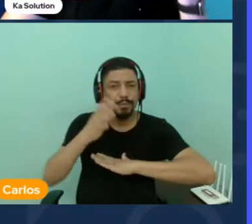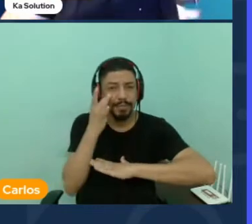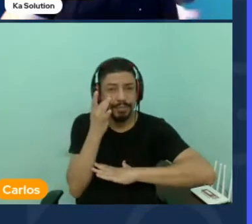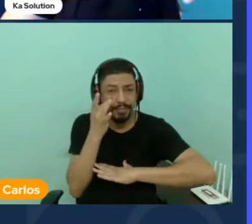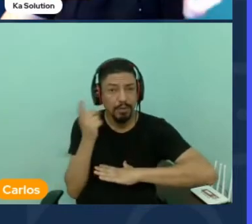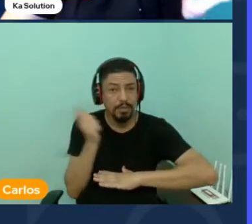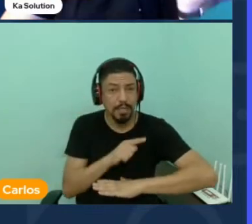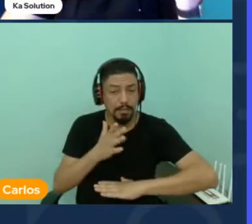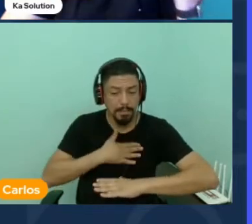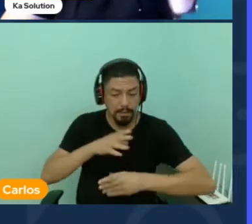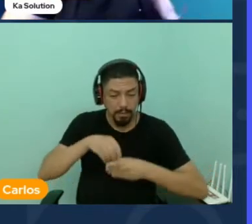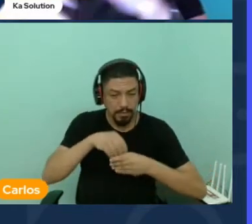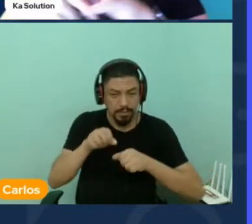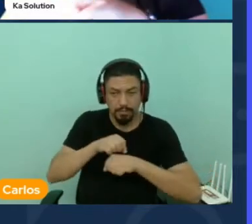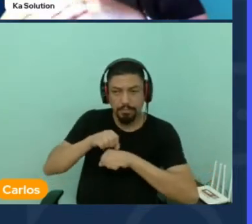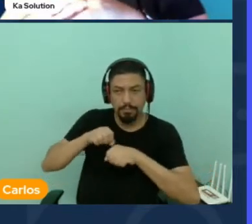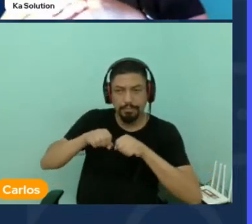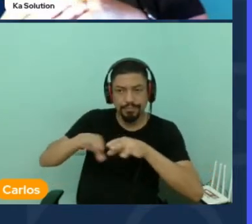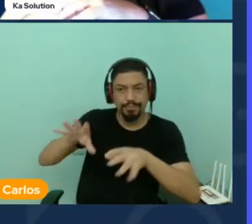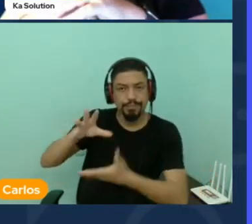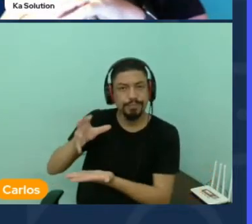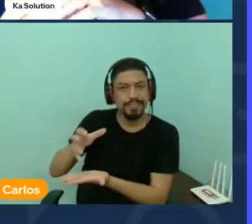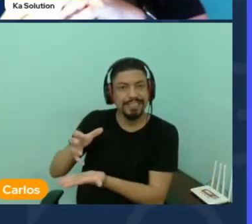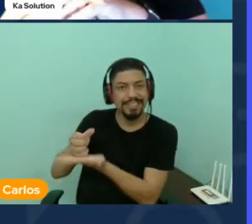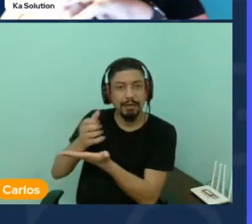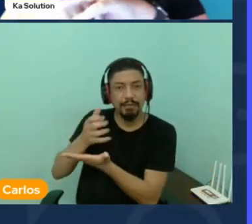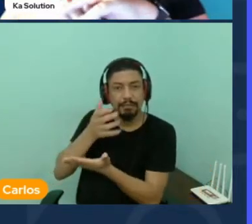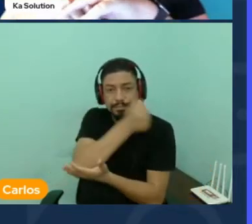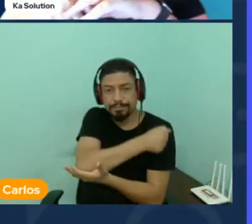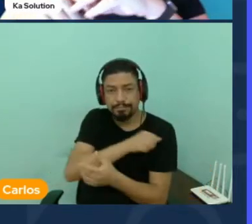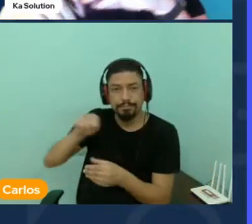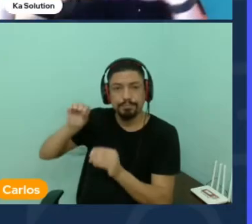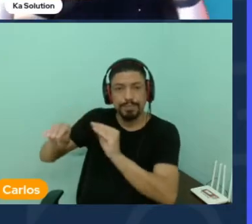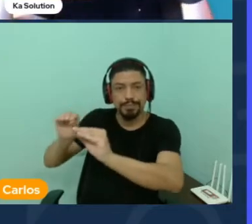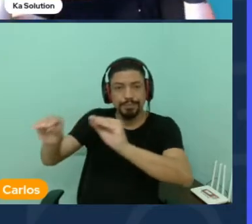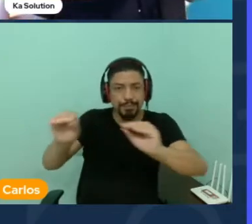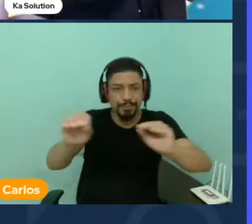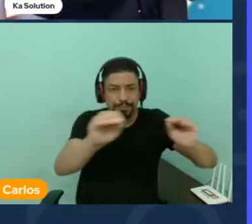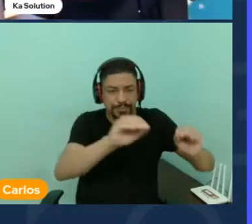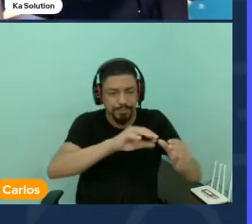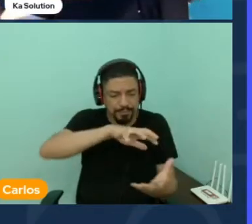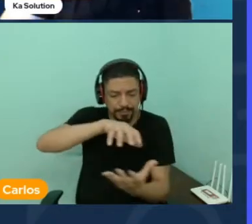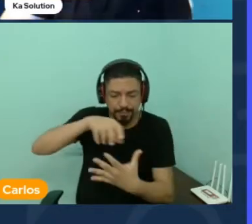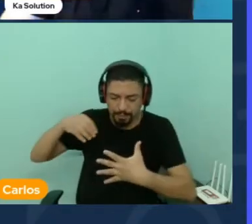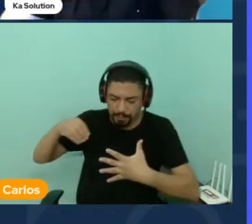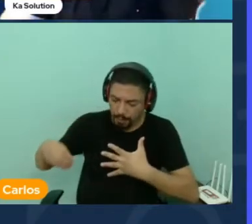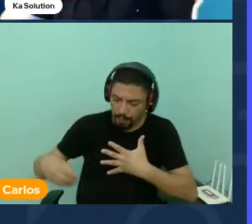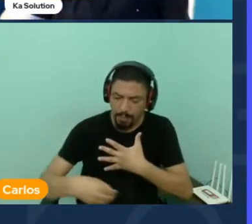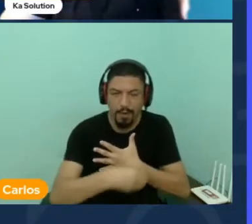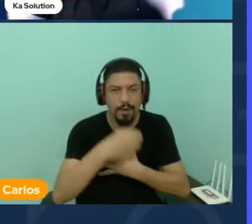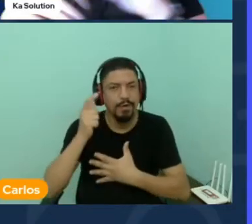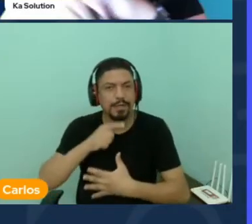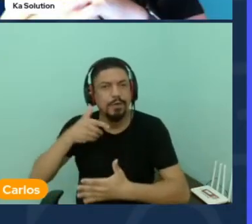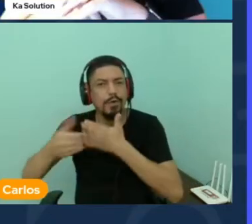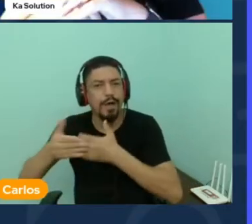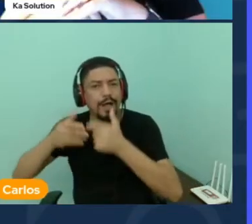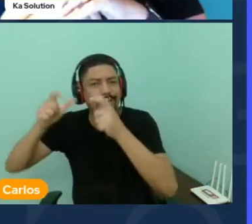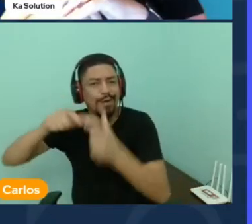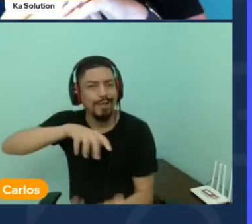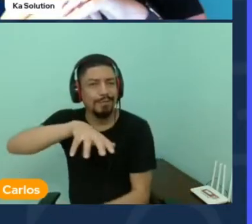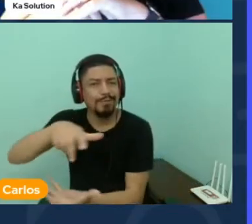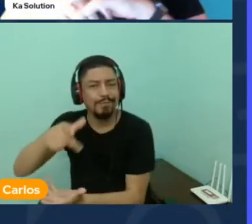conteúdo e chegar com esse conteúdo mais próximo ali dos meus clientes que podem estar em qualquer lugar do